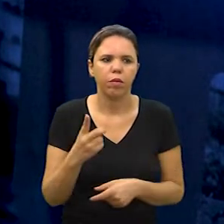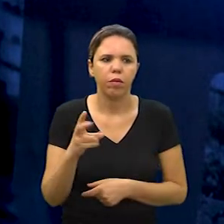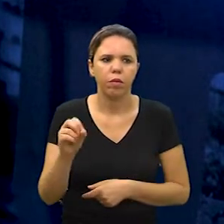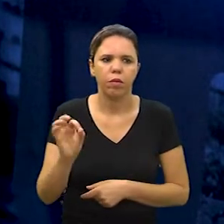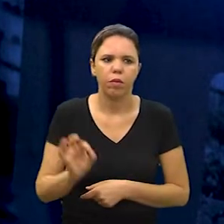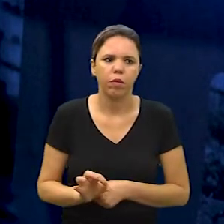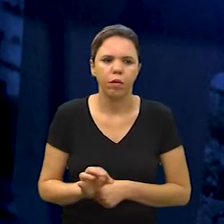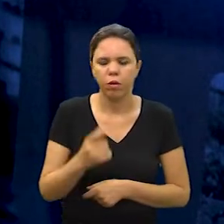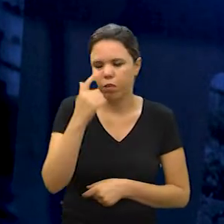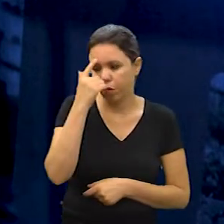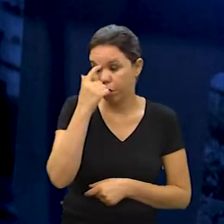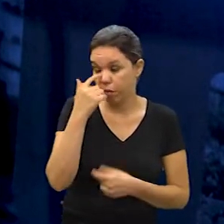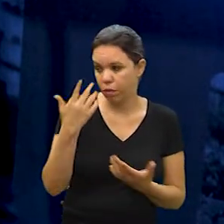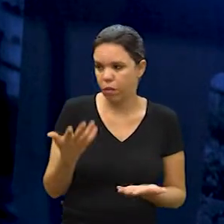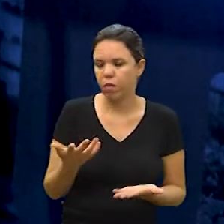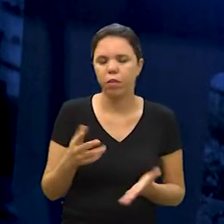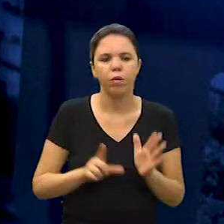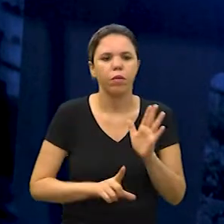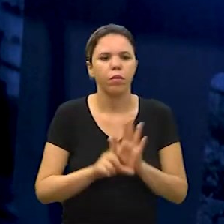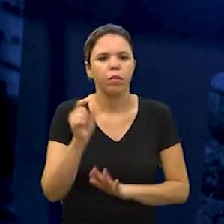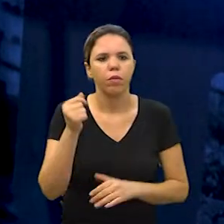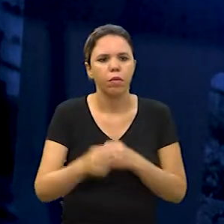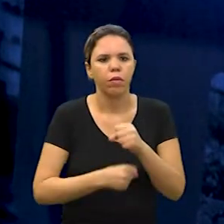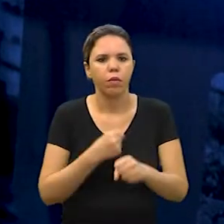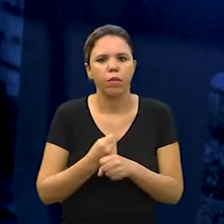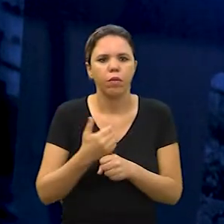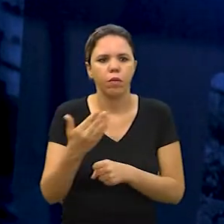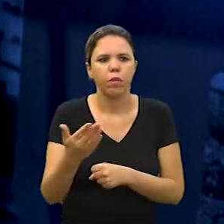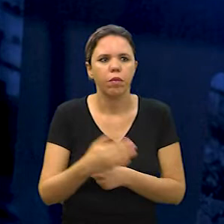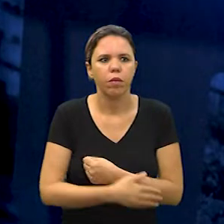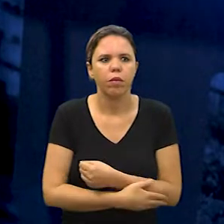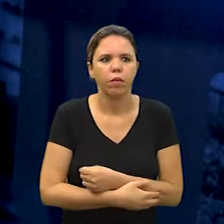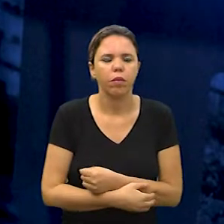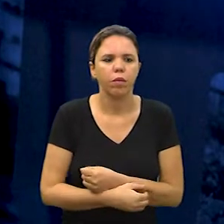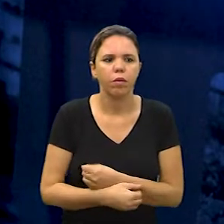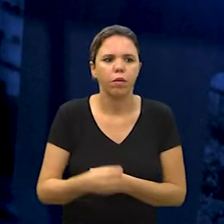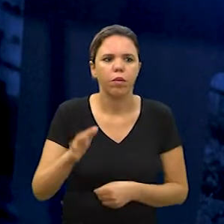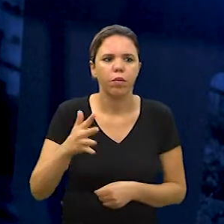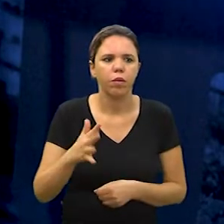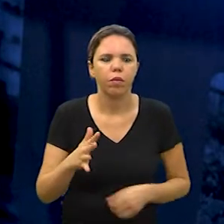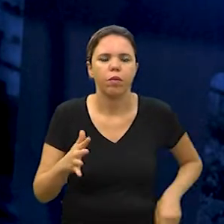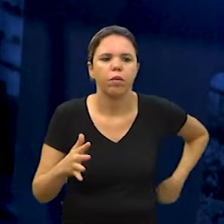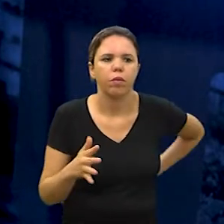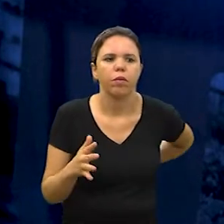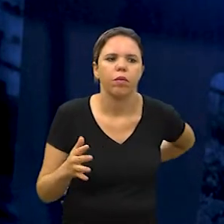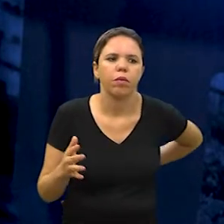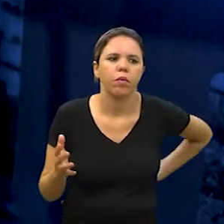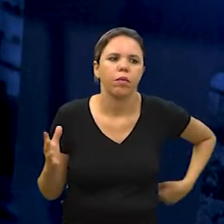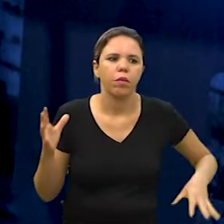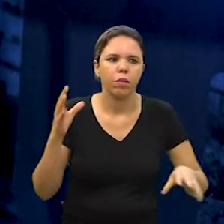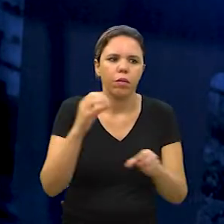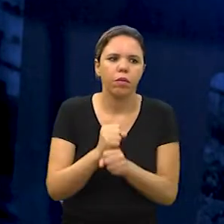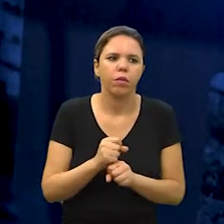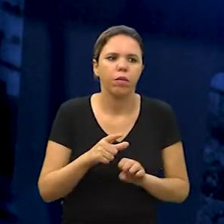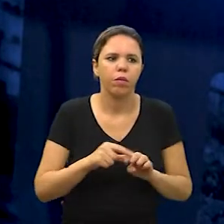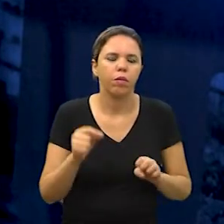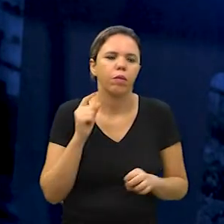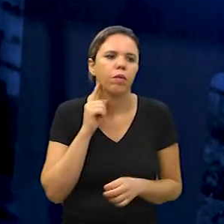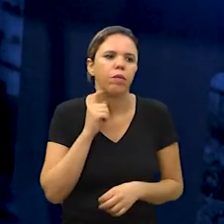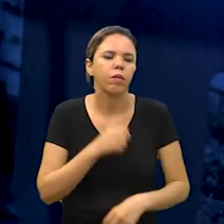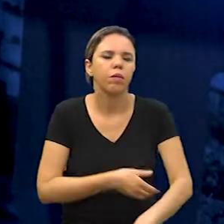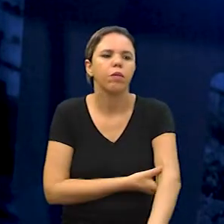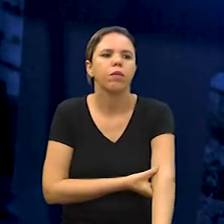de 150% de faturamento no próximo ano. Isso deriva de um acúmulo de